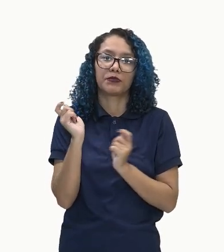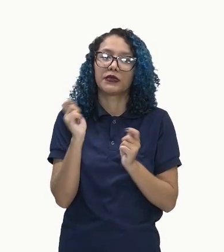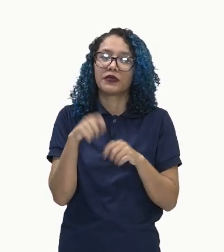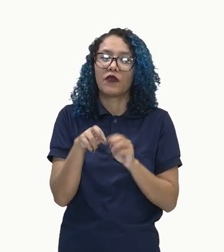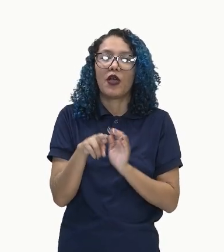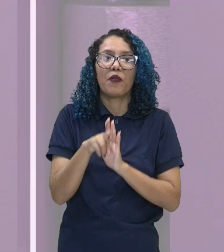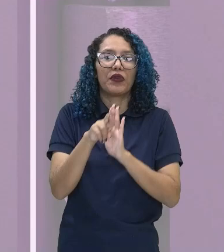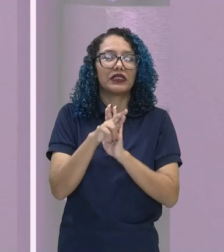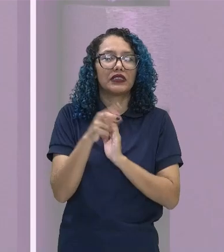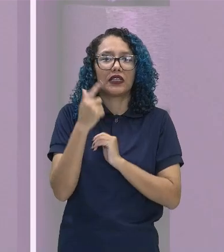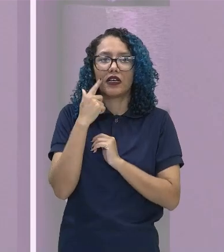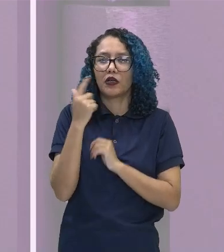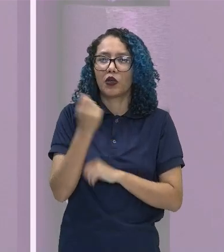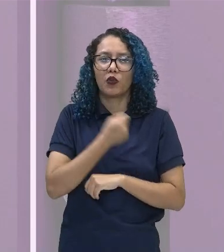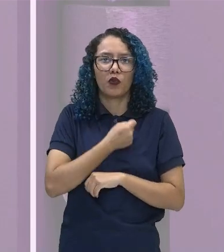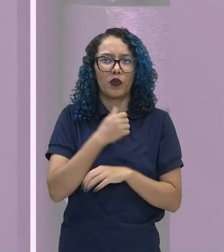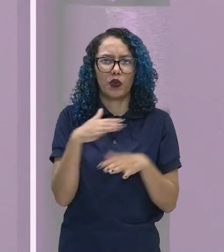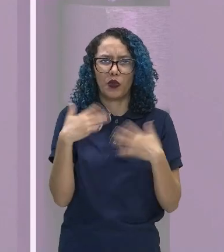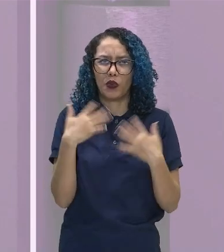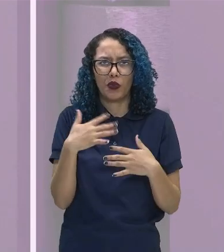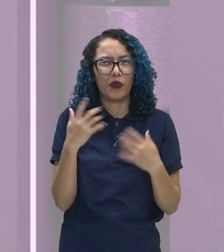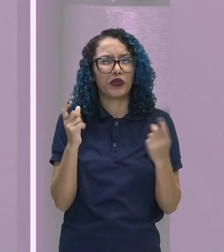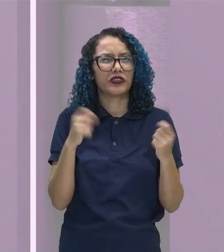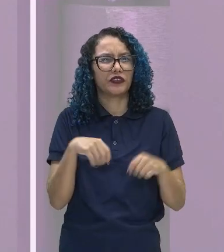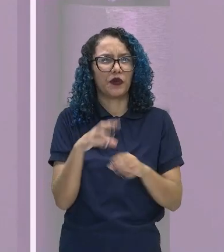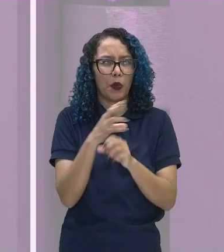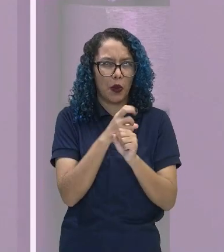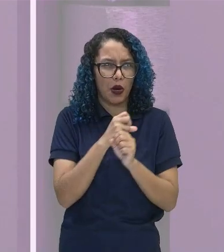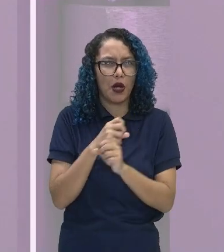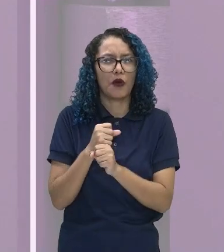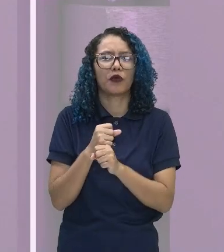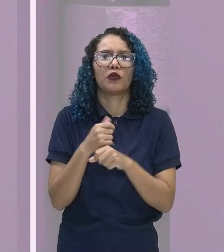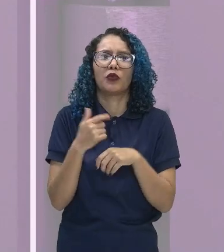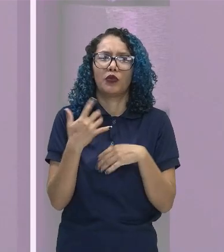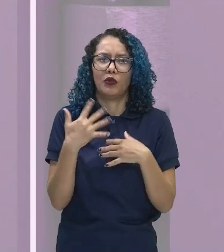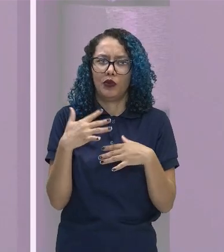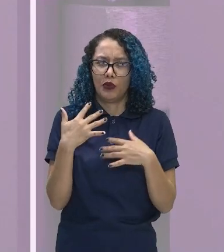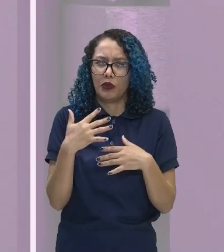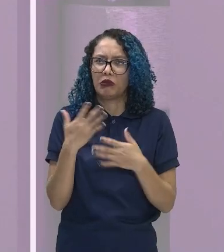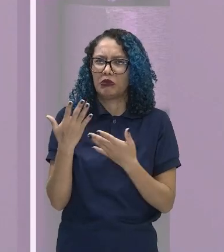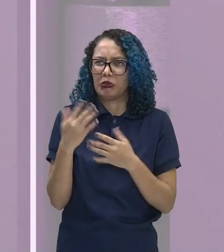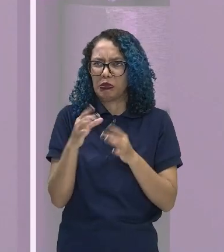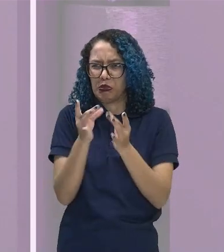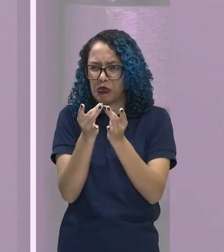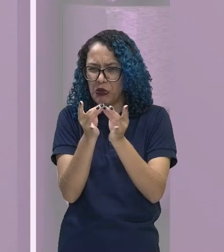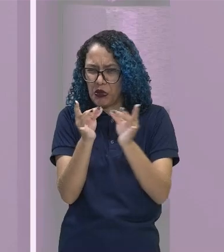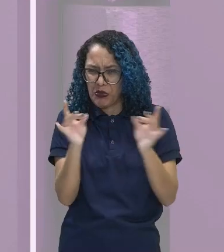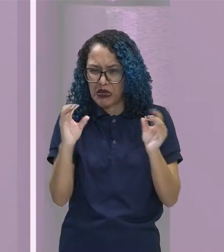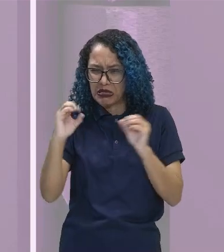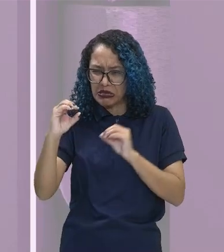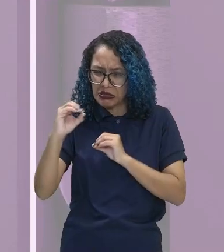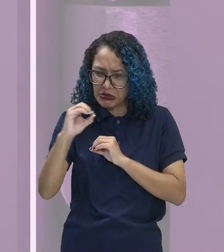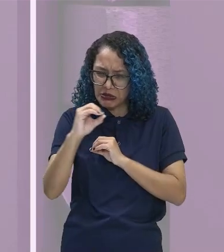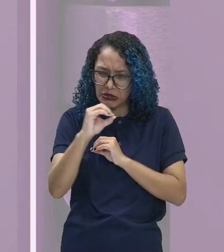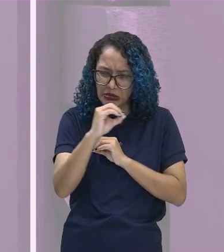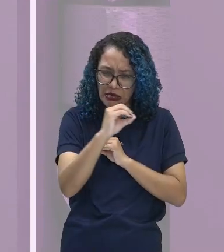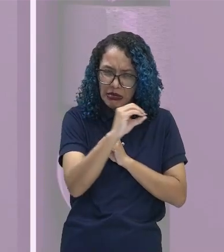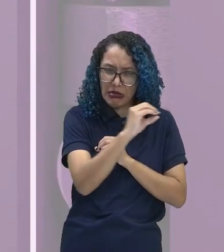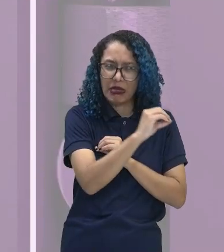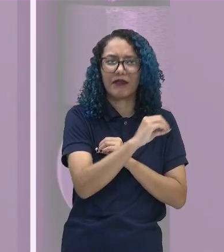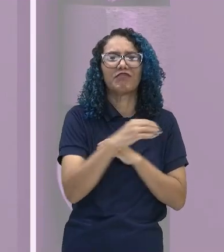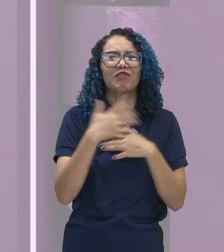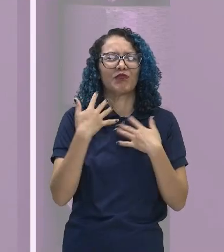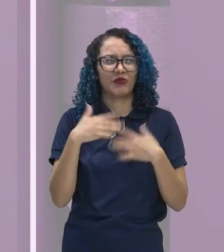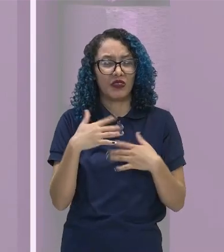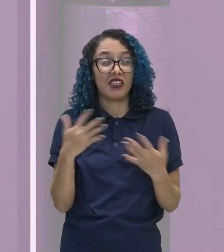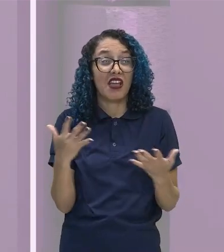esse número aí para efeito de fazer algum cálculo, né? Esse número desse tamanho, com essa quantidade toda de zero. E aí que